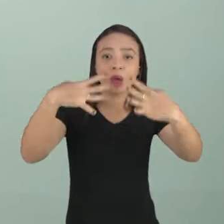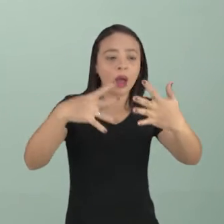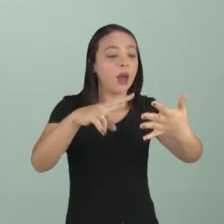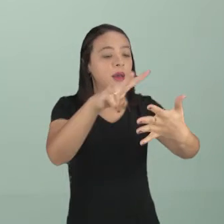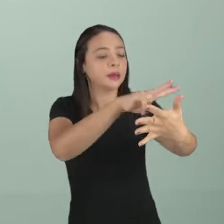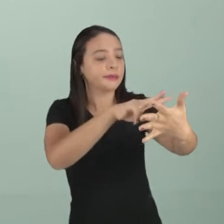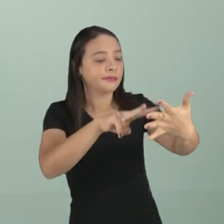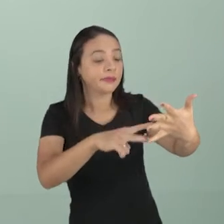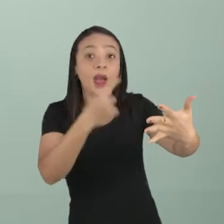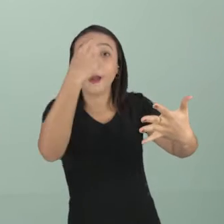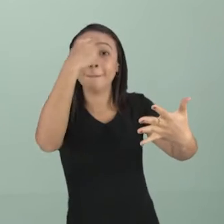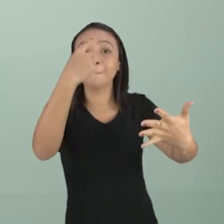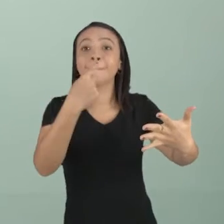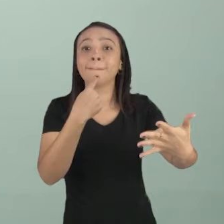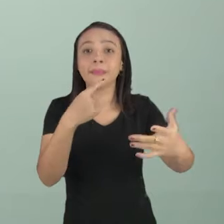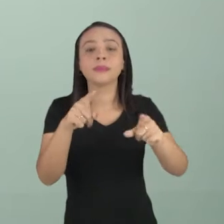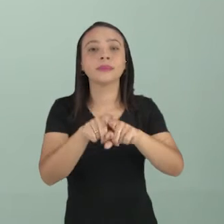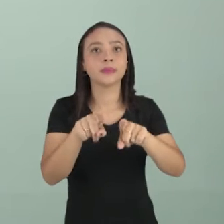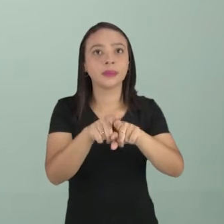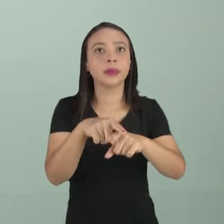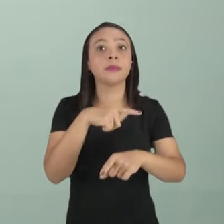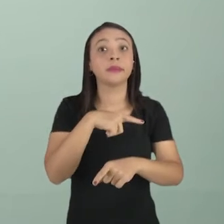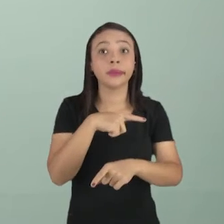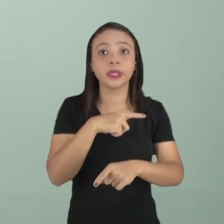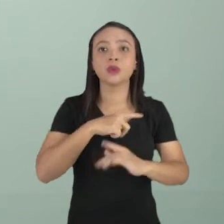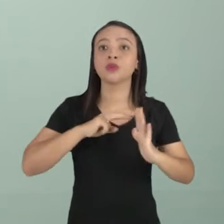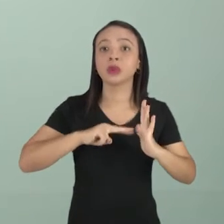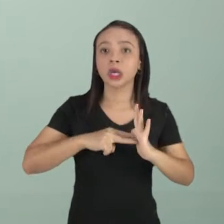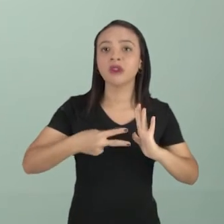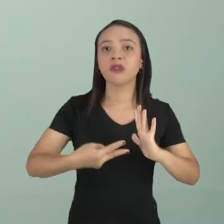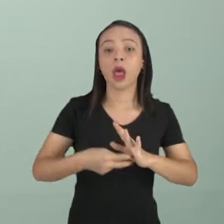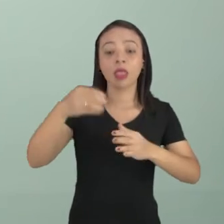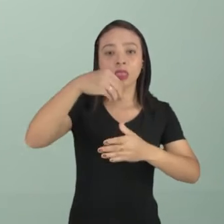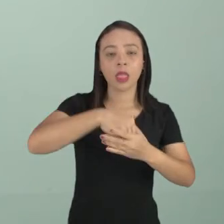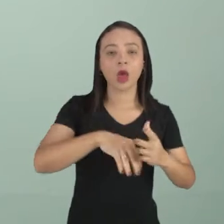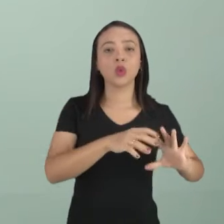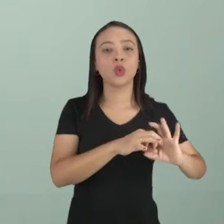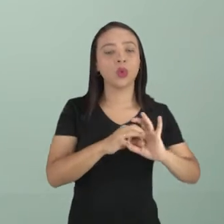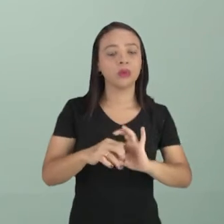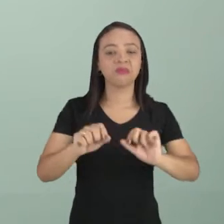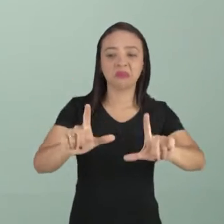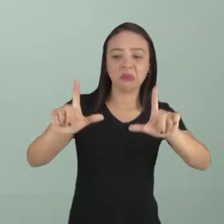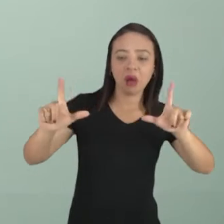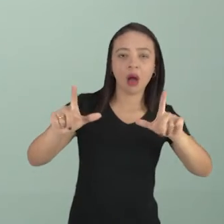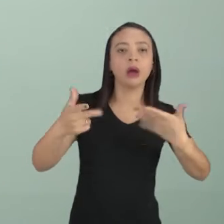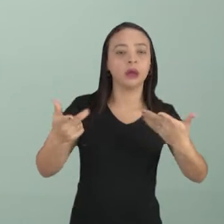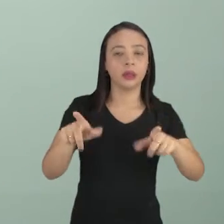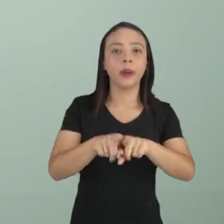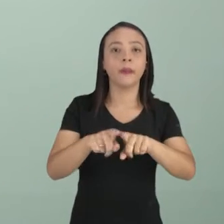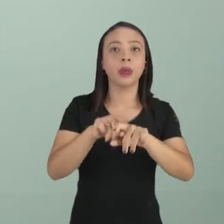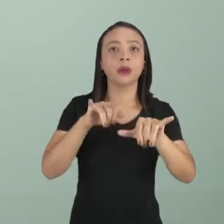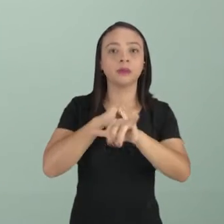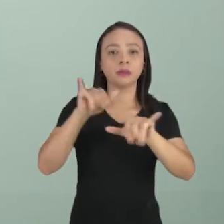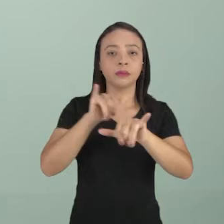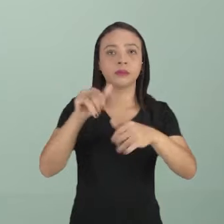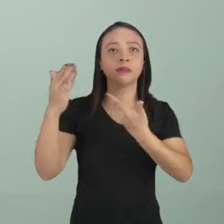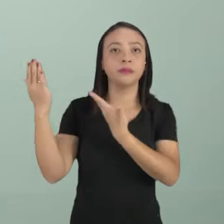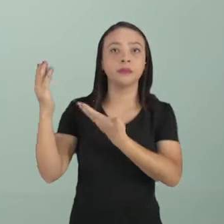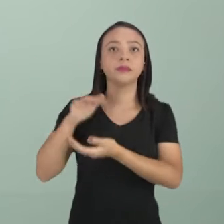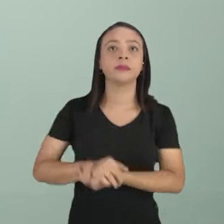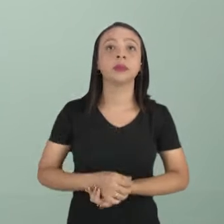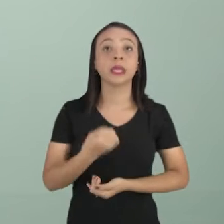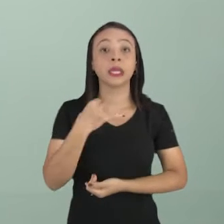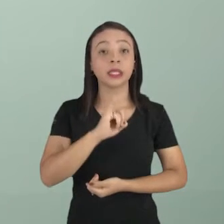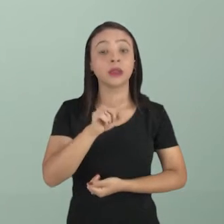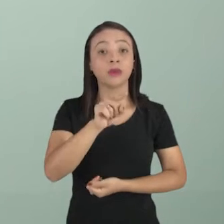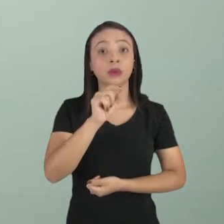imagens também, porque elas em si têm uma carga de sentido dentro de um cartaz, dentro de uma propaganda. E aqui tem assim, se você